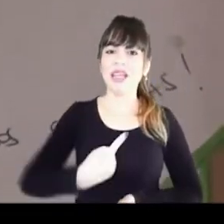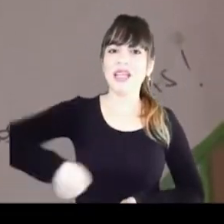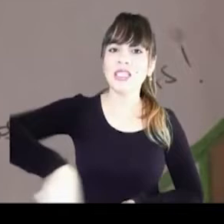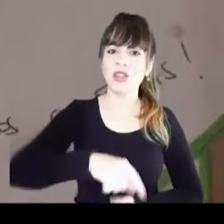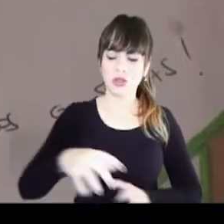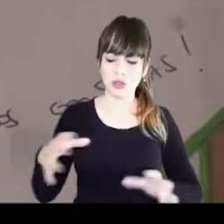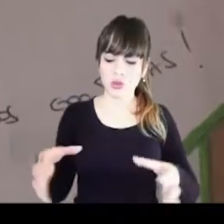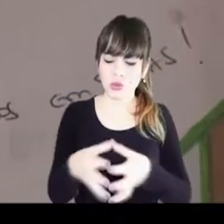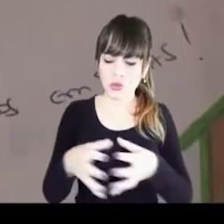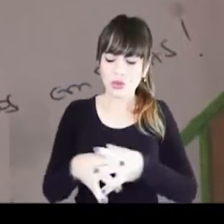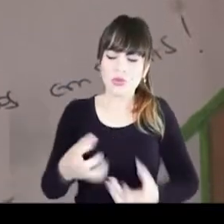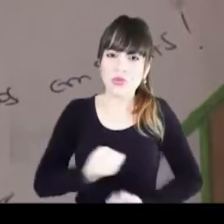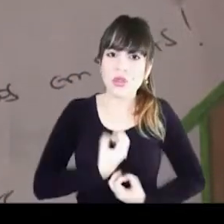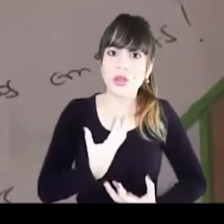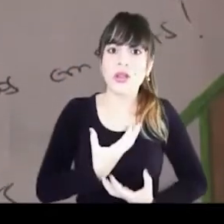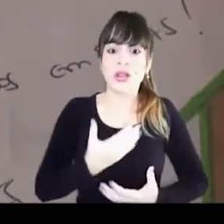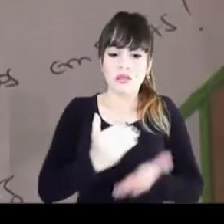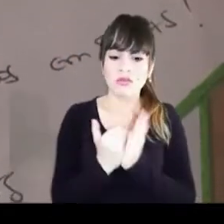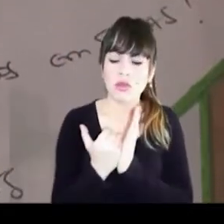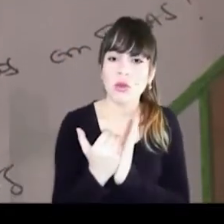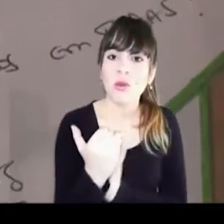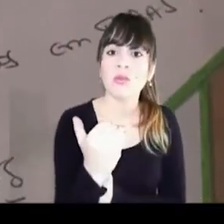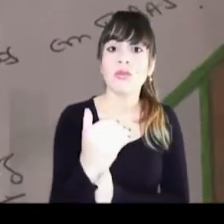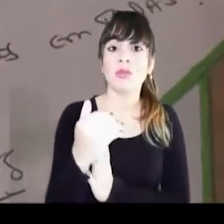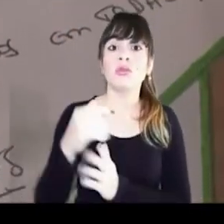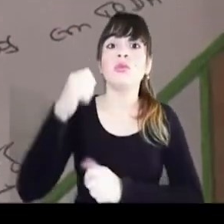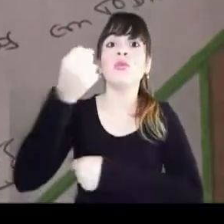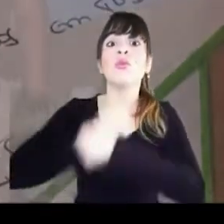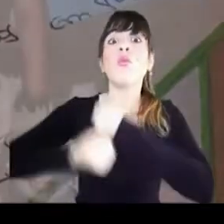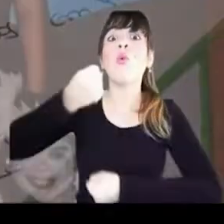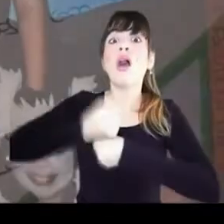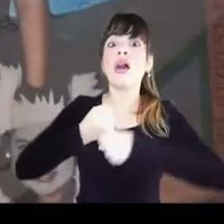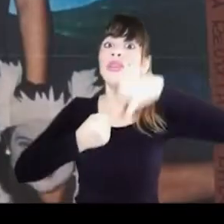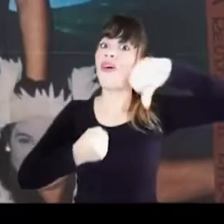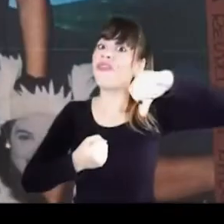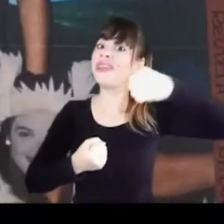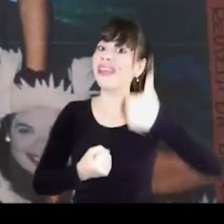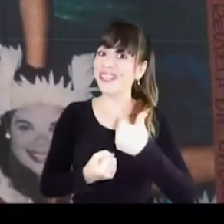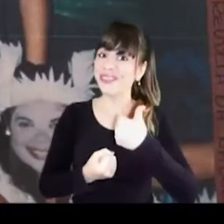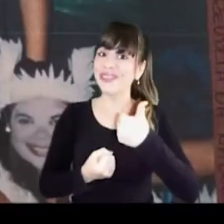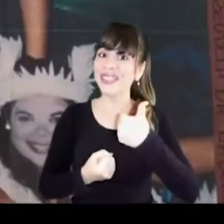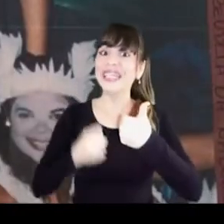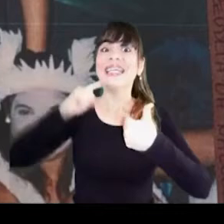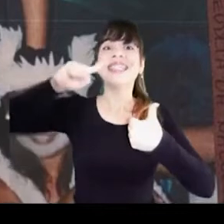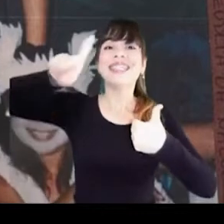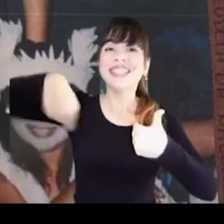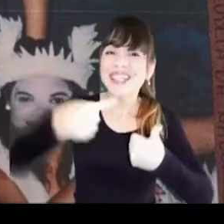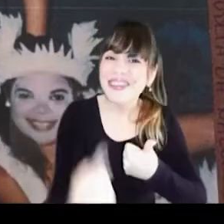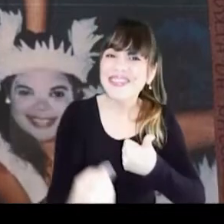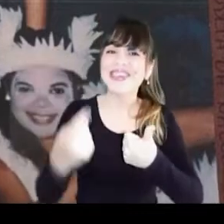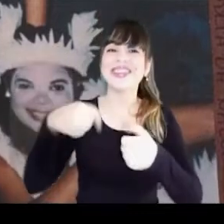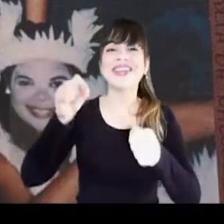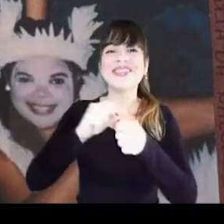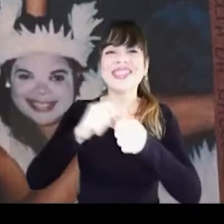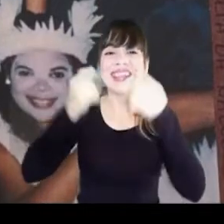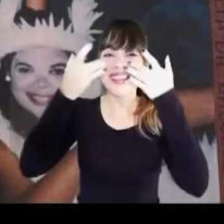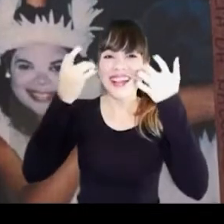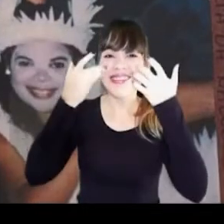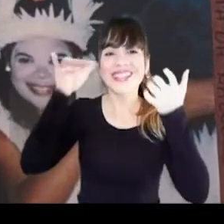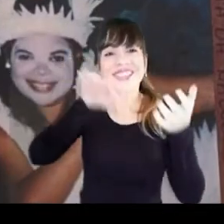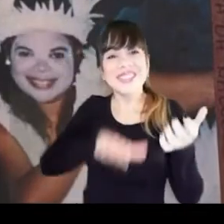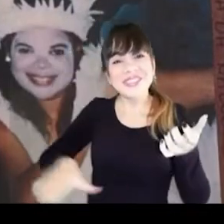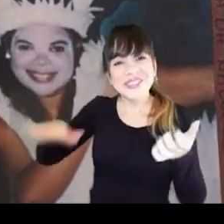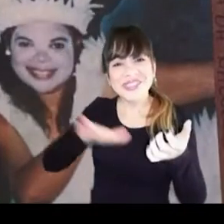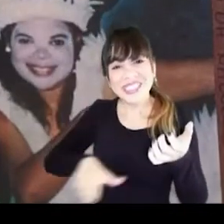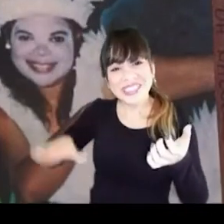gente nasce, se desenvolve assim, o primeiro momento com o Anárquico, que estreou em 91. Fotos. Depois a gente entra com o Infantil, o